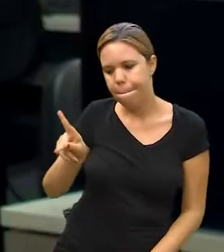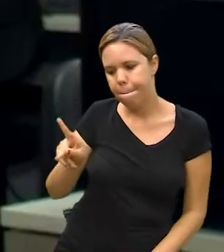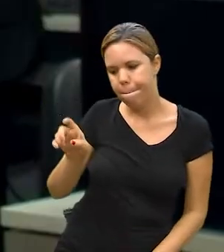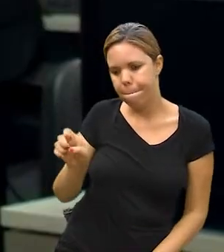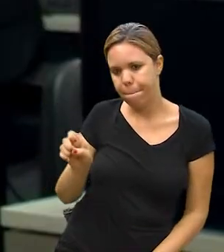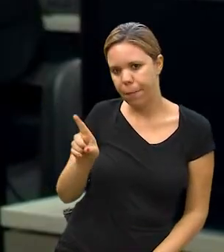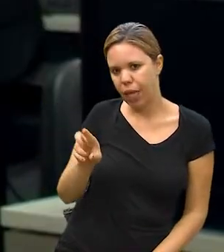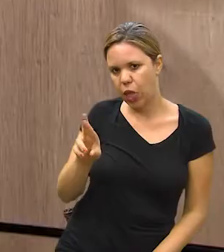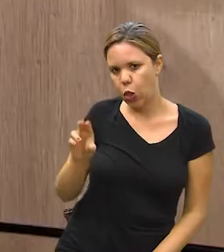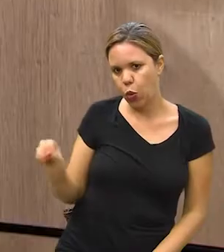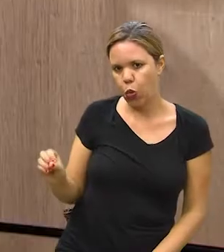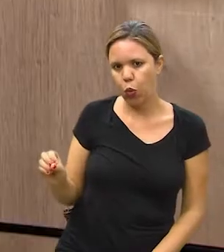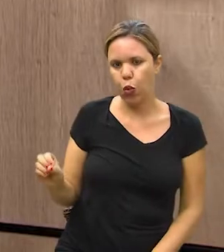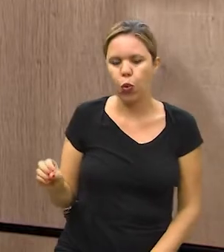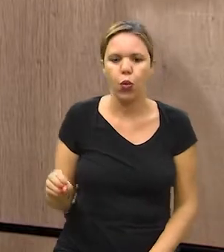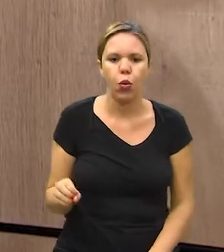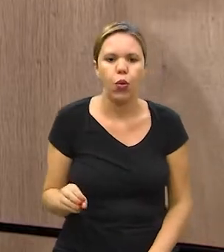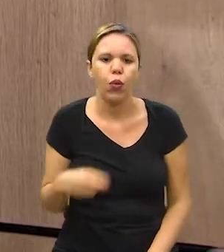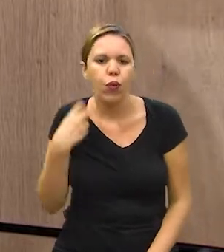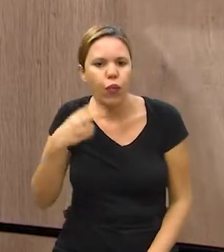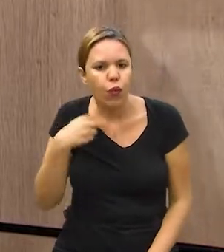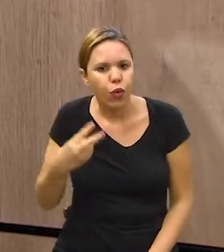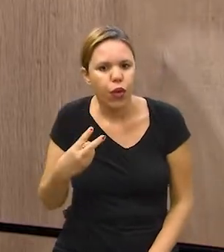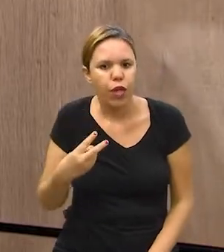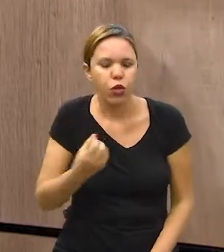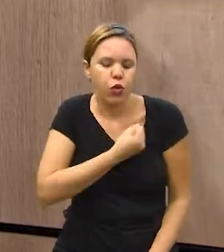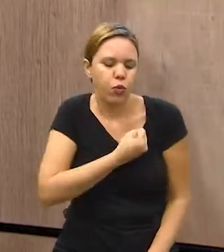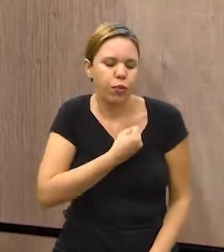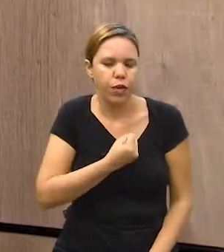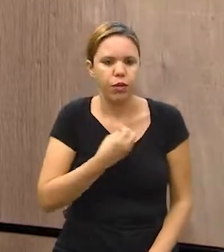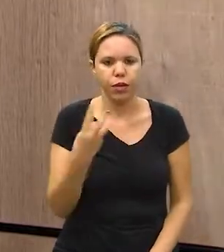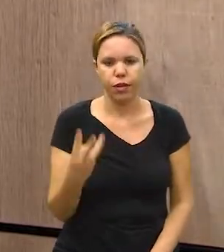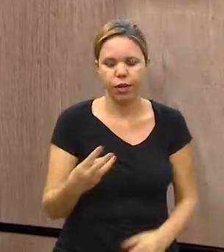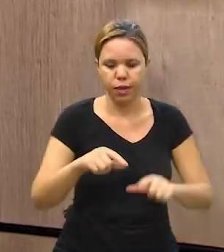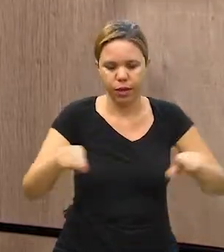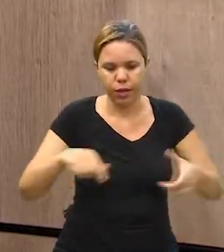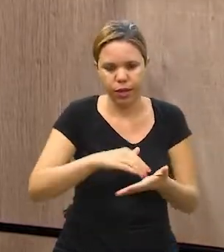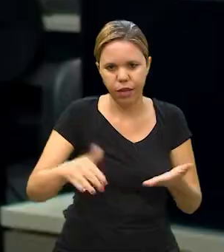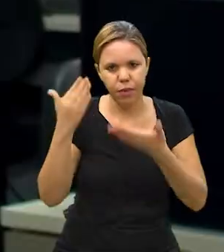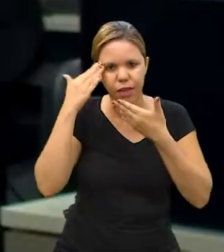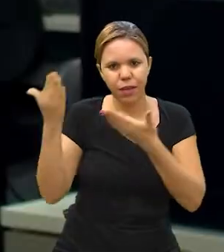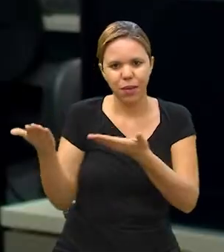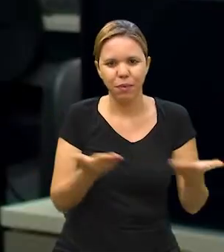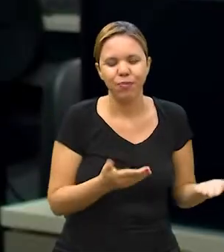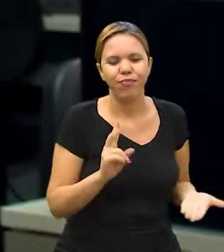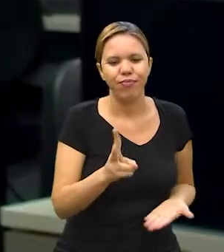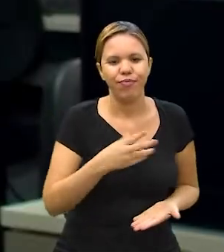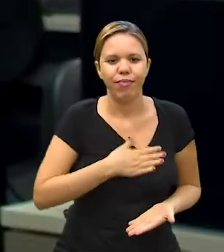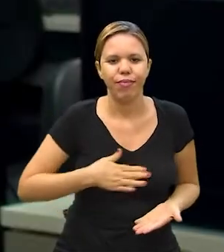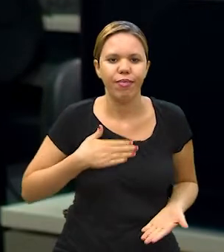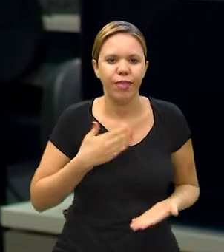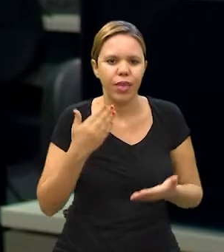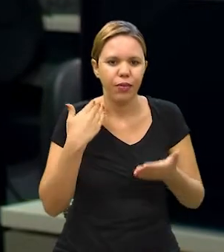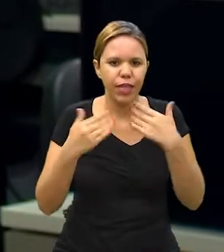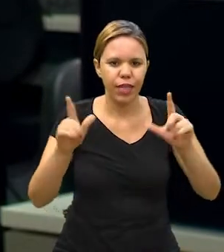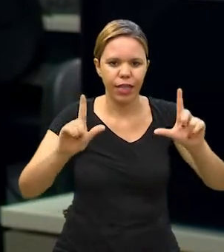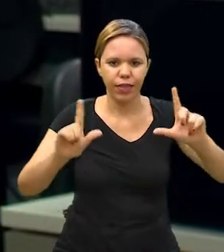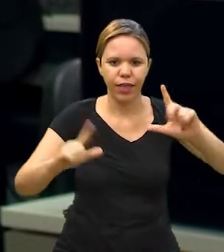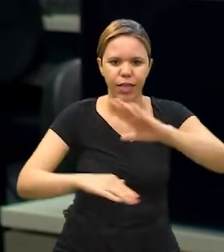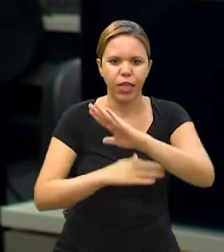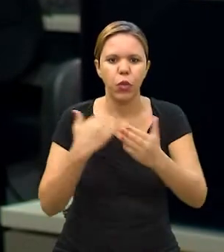o gabinete número 3 aqui da Câmara Municipal. Vereador, tudo bem? Muito obrigado por nos receber aqui no seu gabinete. Tudo bem, sempre um grande prazer falar aqui na TV